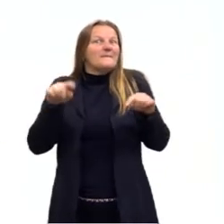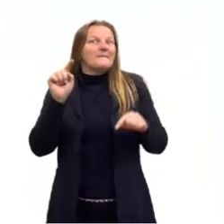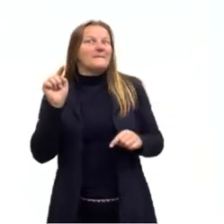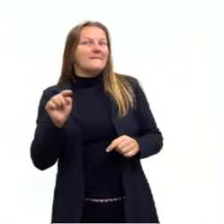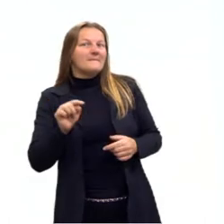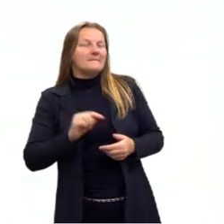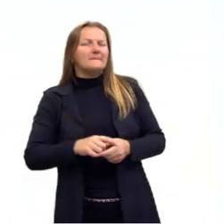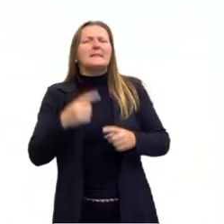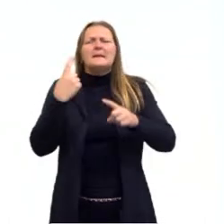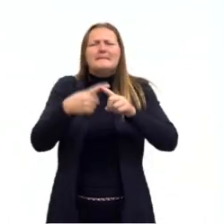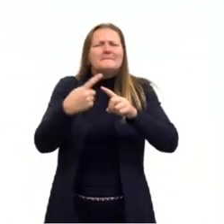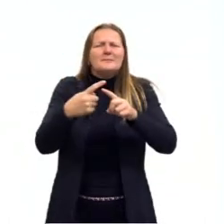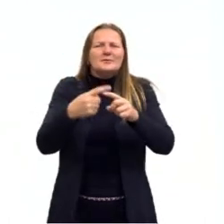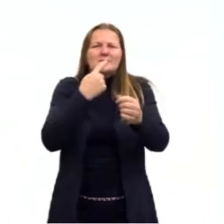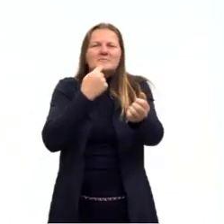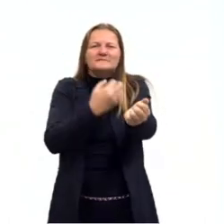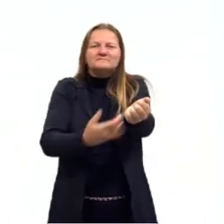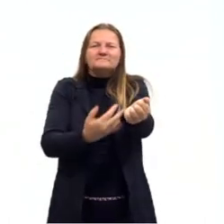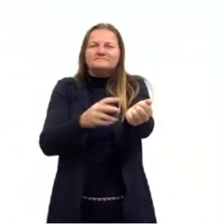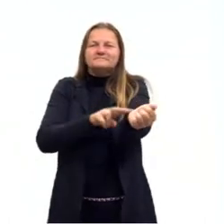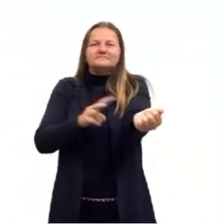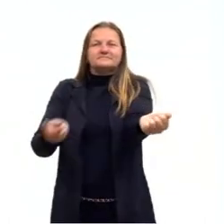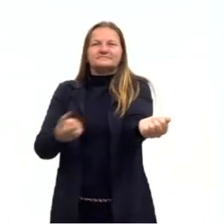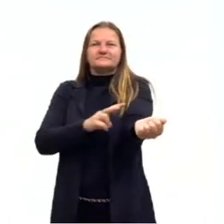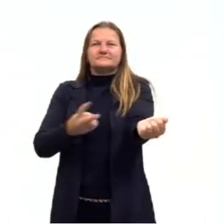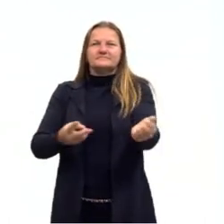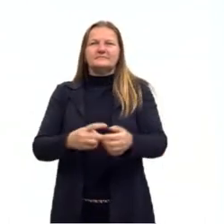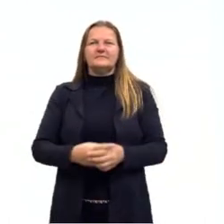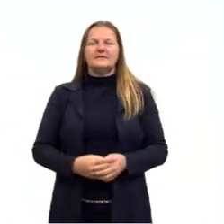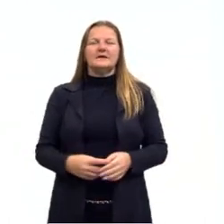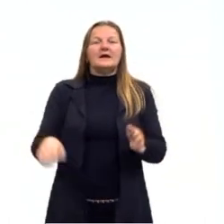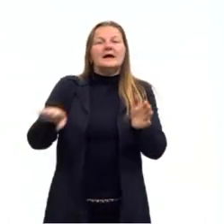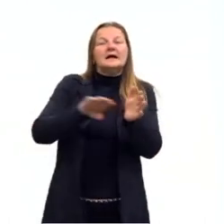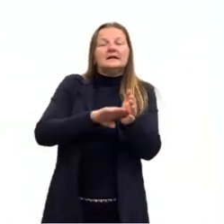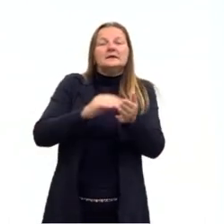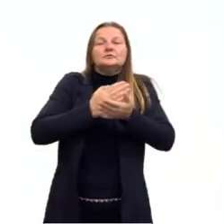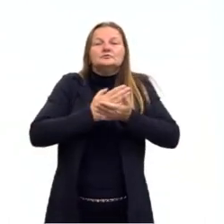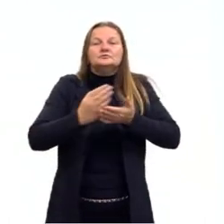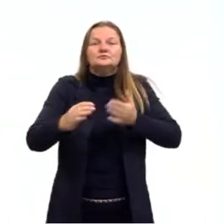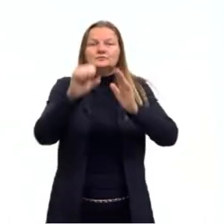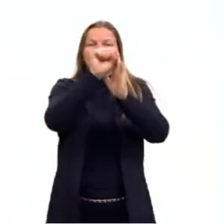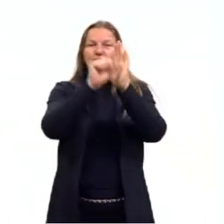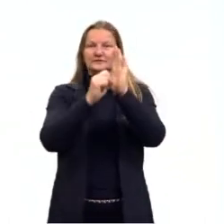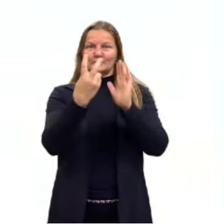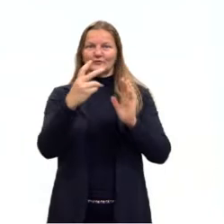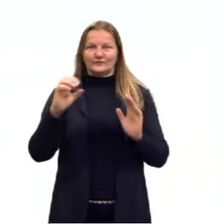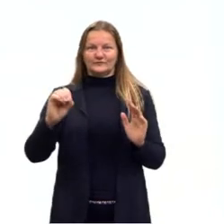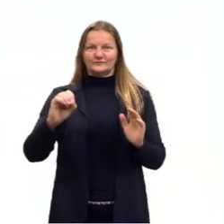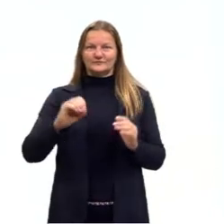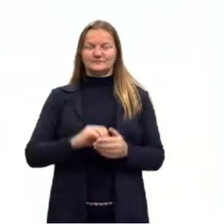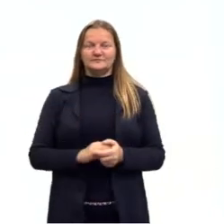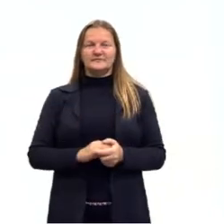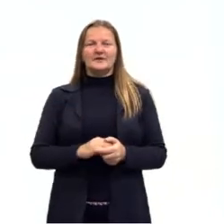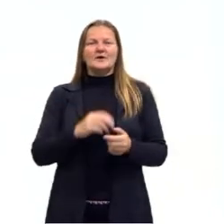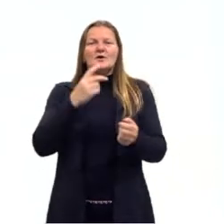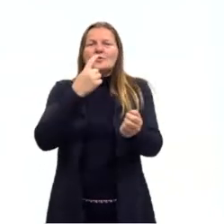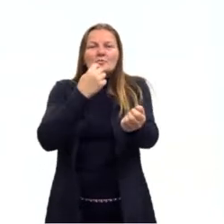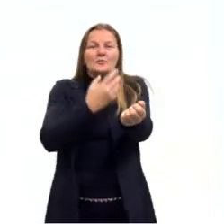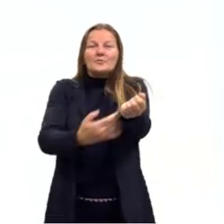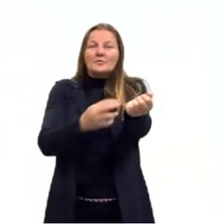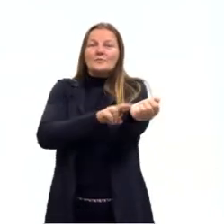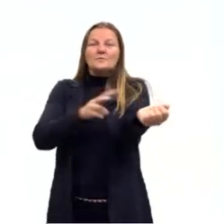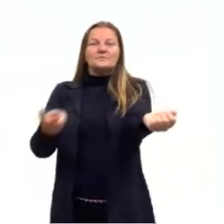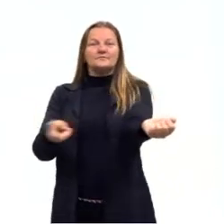bom porque né Essa questão porque até o início do século 20 as transfusões